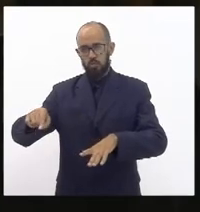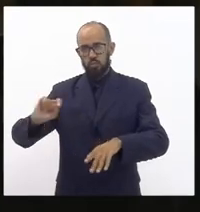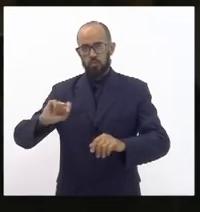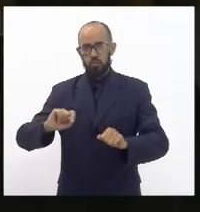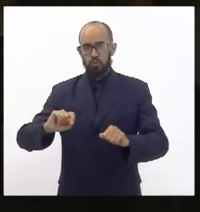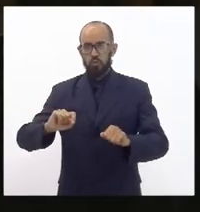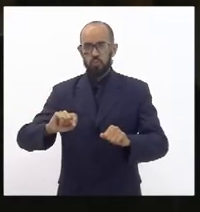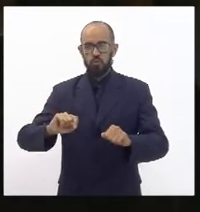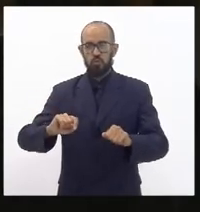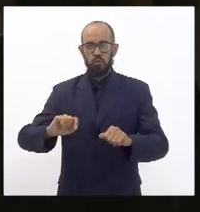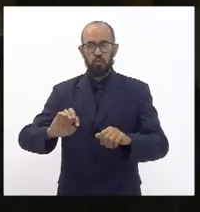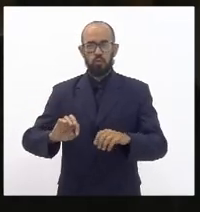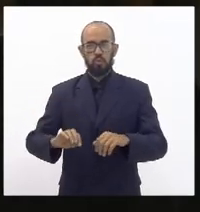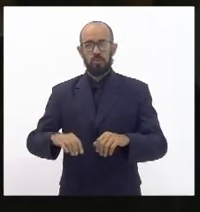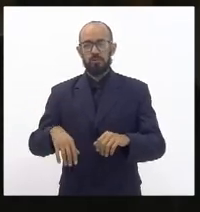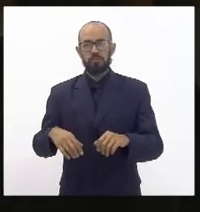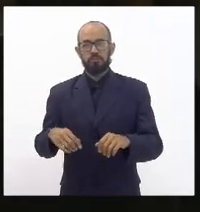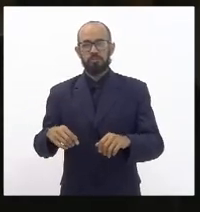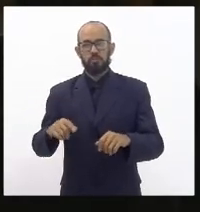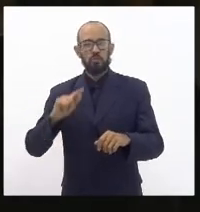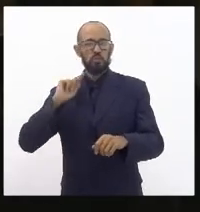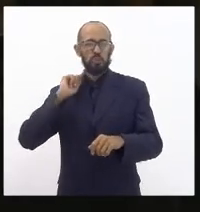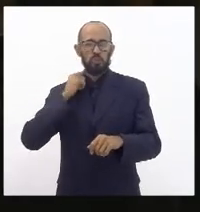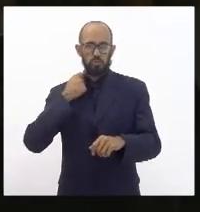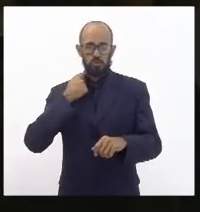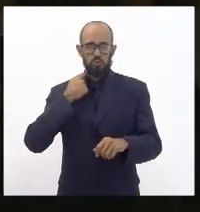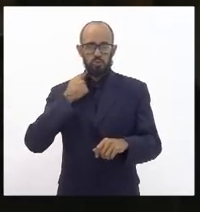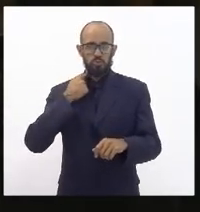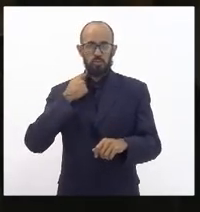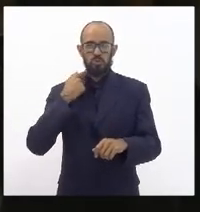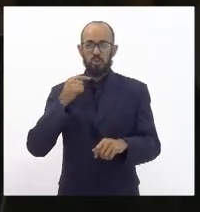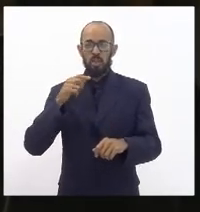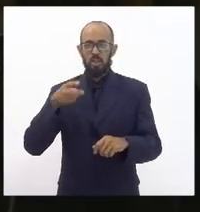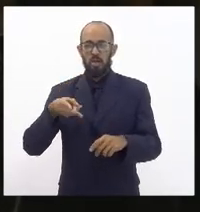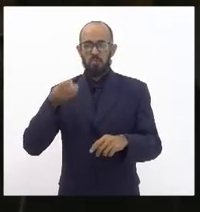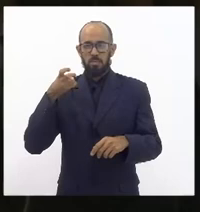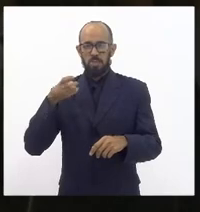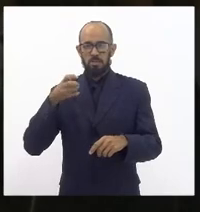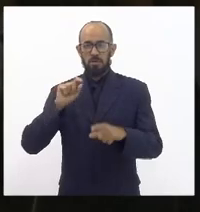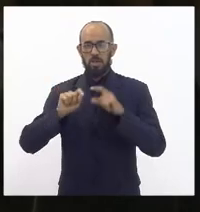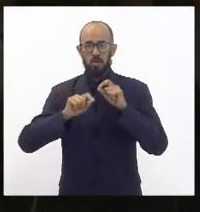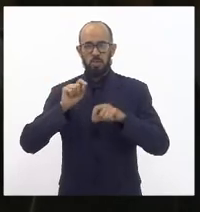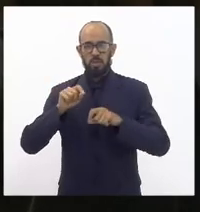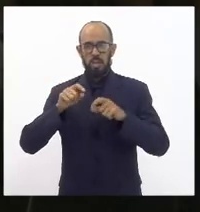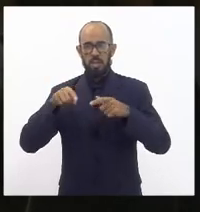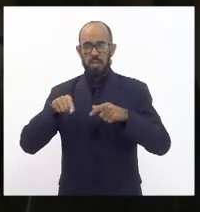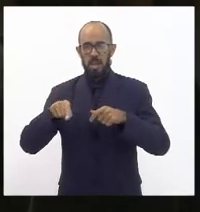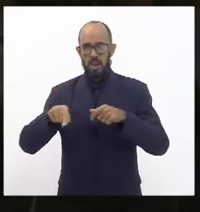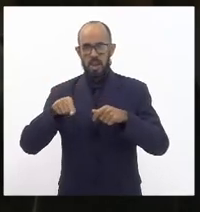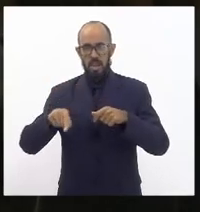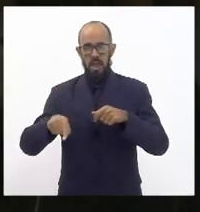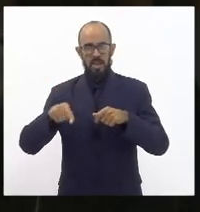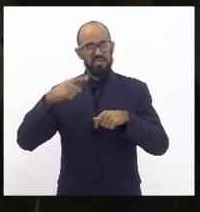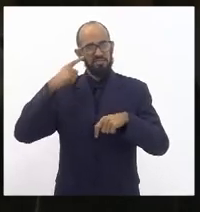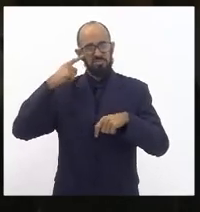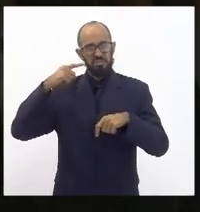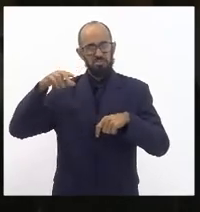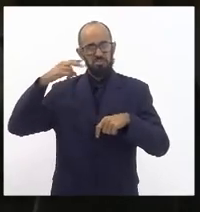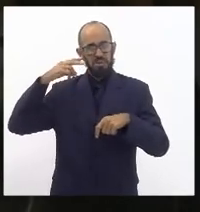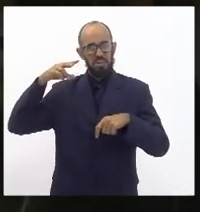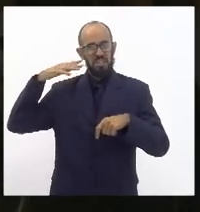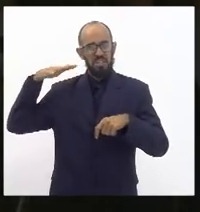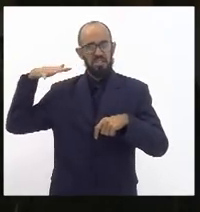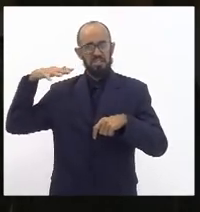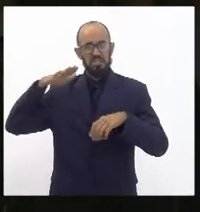estavam completamente sujos era perceptível que ali semanas ou talvez